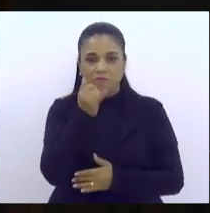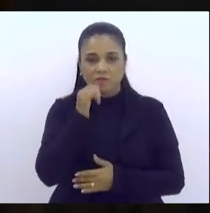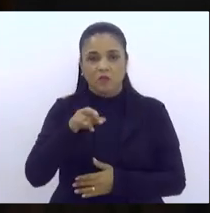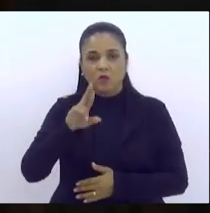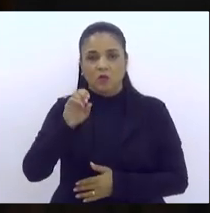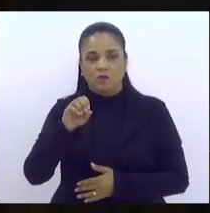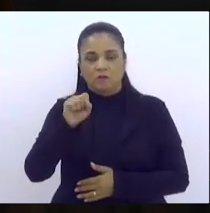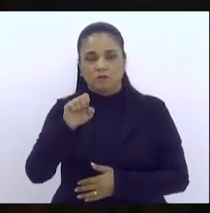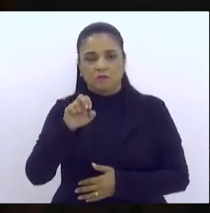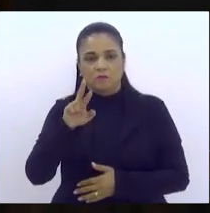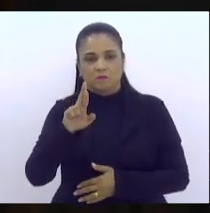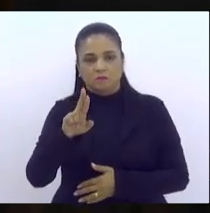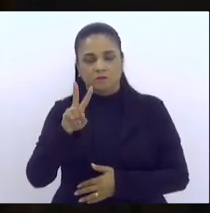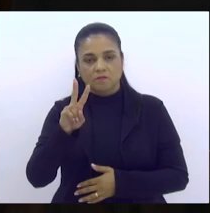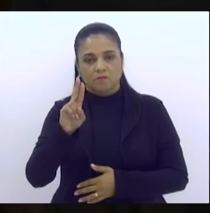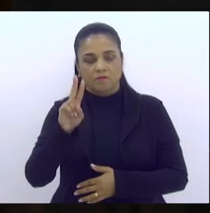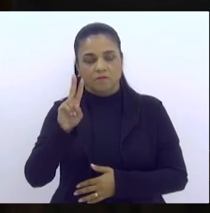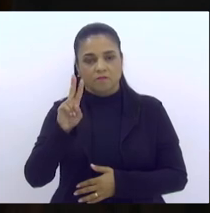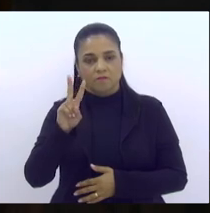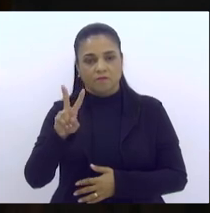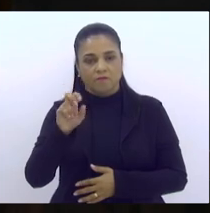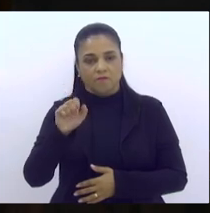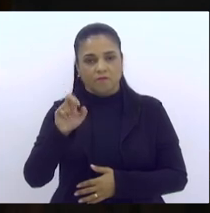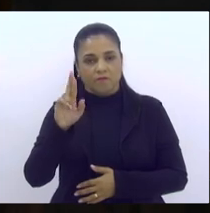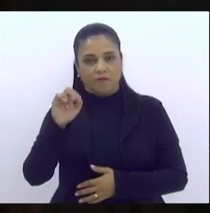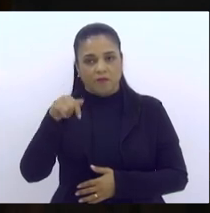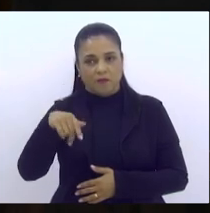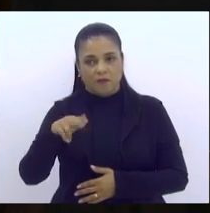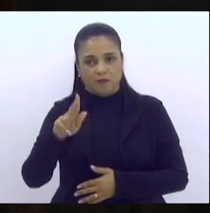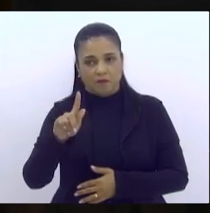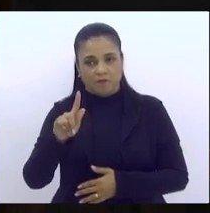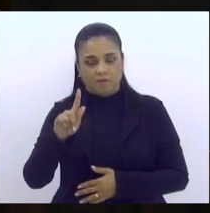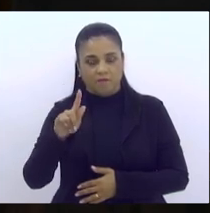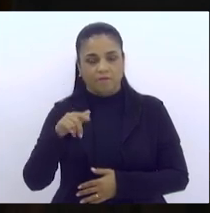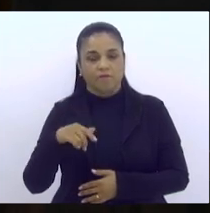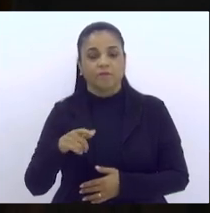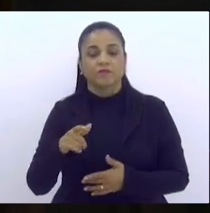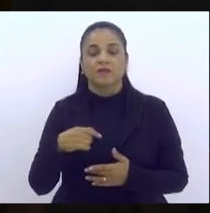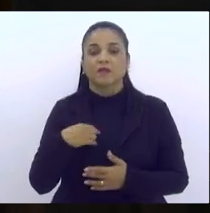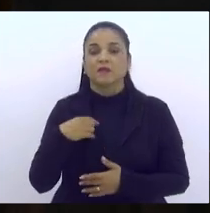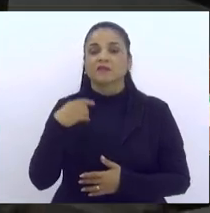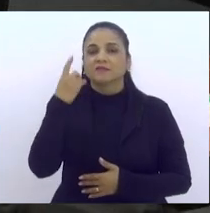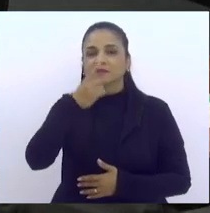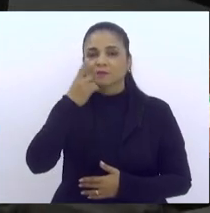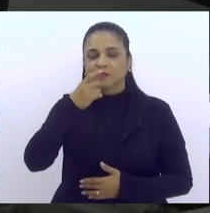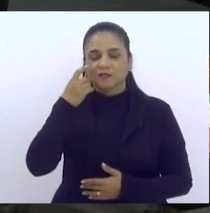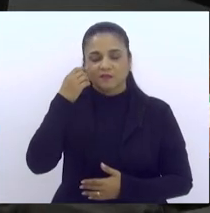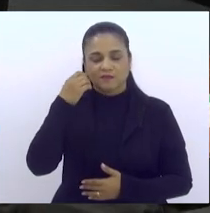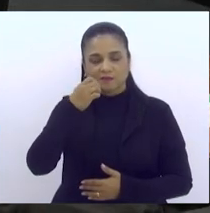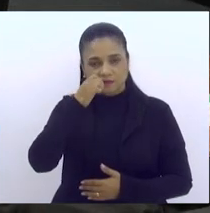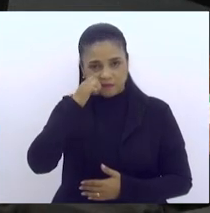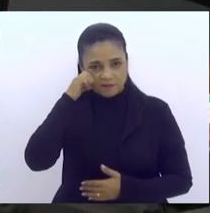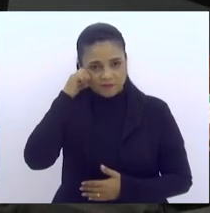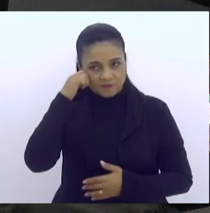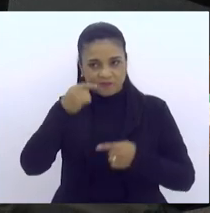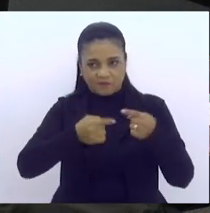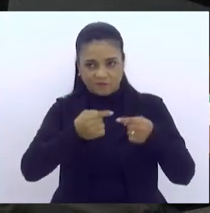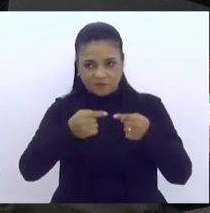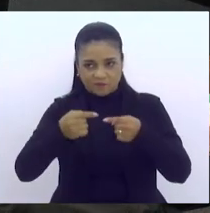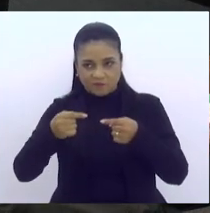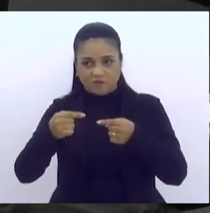Reis. Em discussão, não havendo quem queira discutir. Deputada Érica Takimoto, para discutir. Para discutir rapidamente,